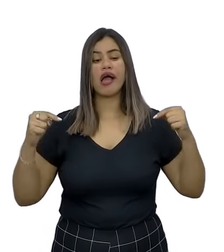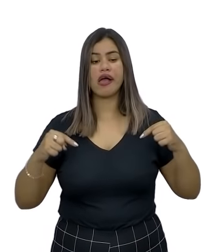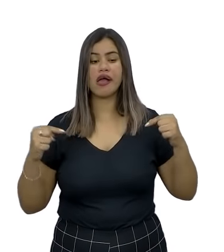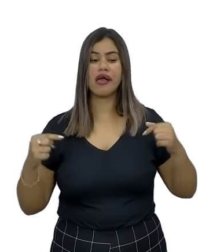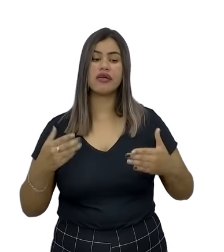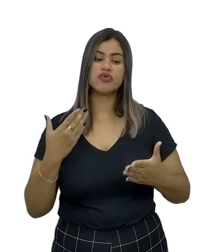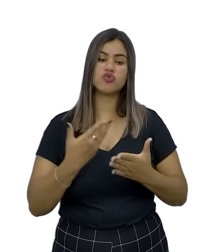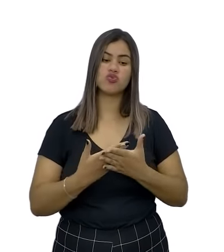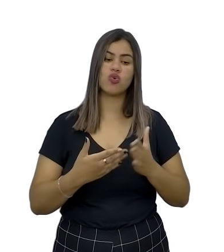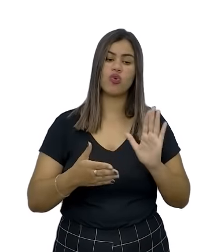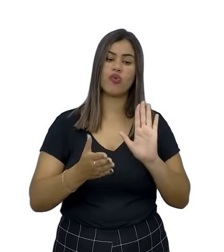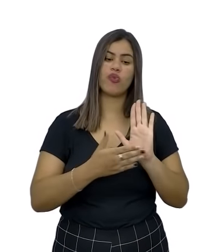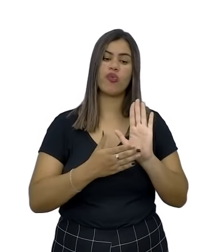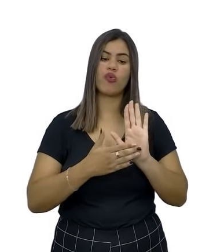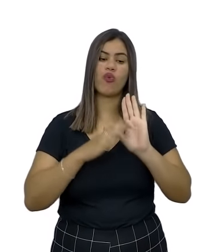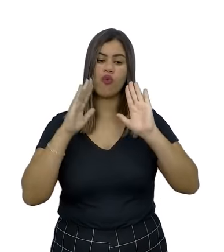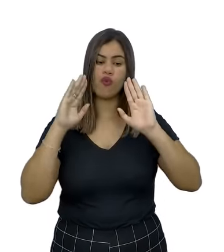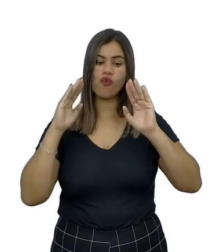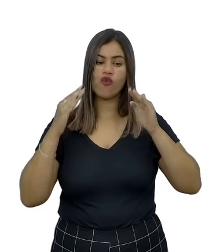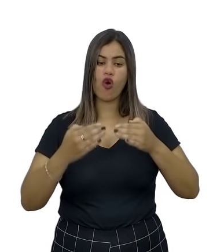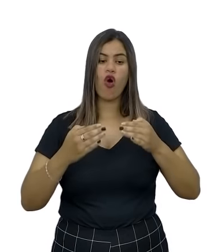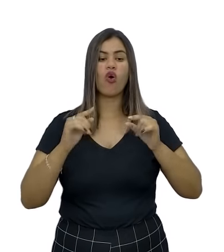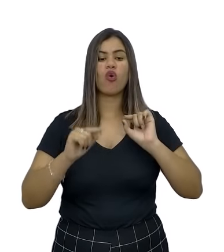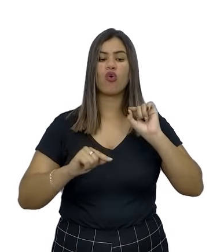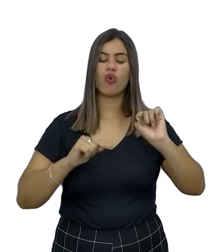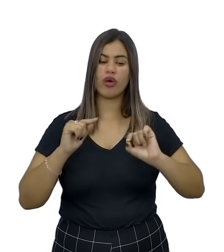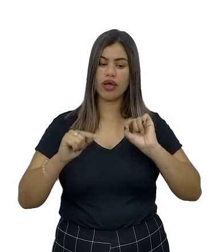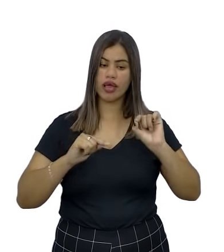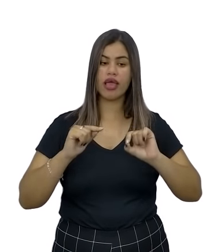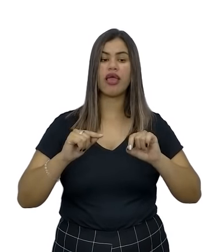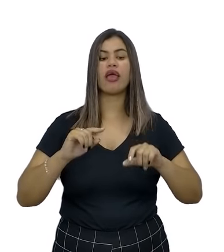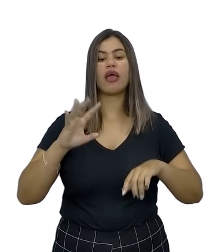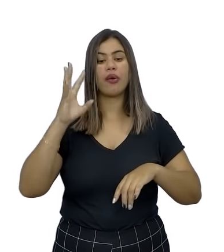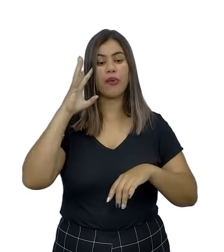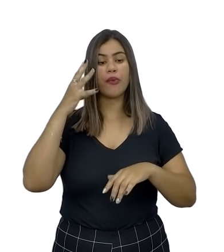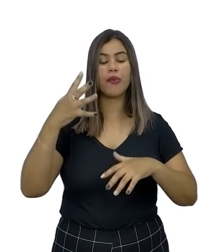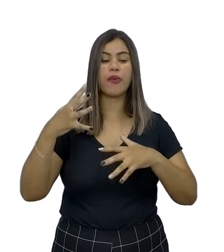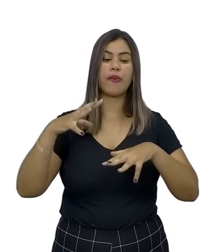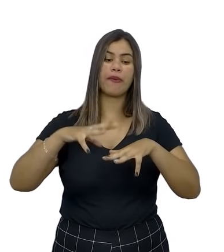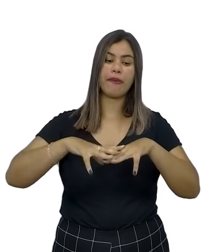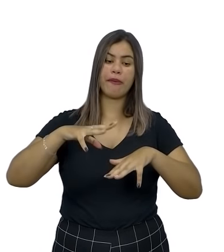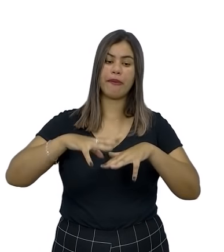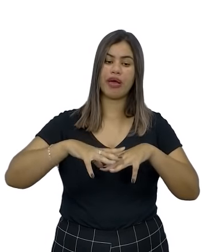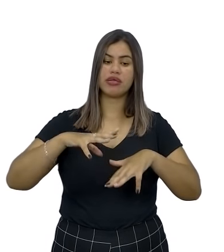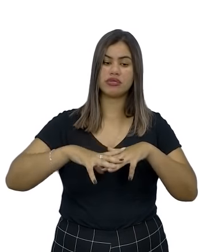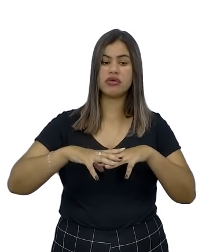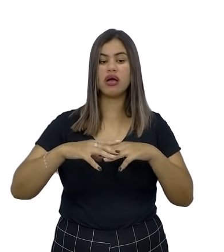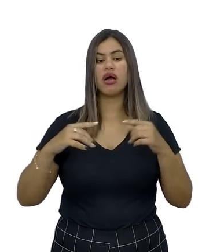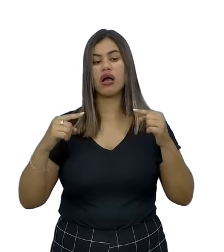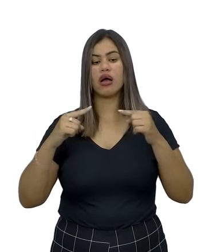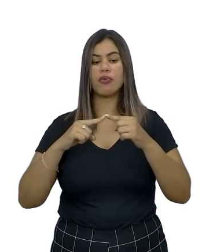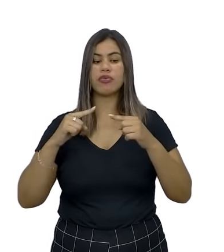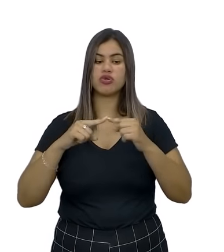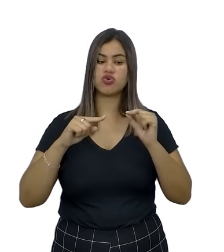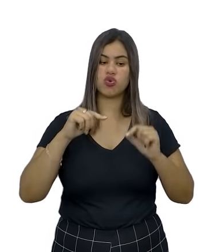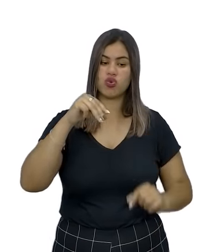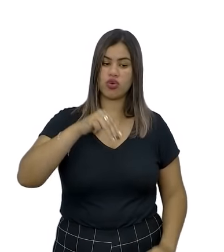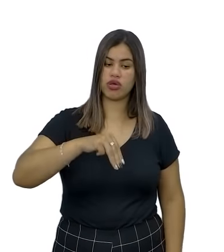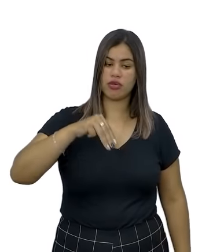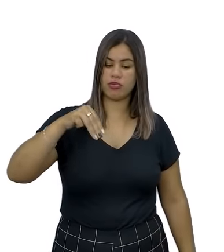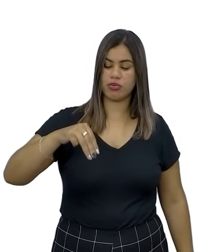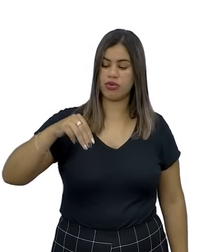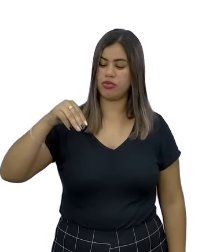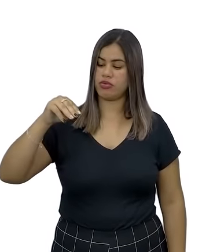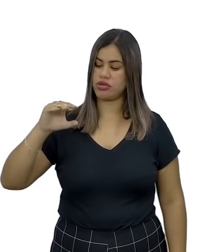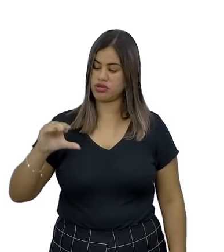atividades propostas têm como foco a resolução de problemas, envolvendo a ideia do MMC e